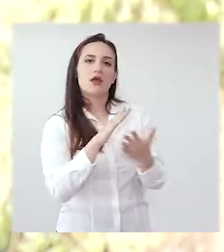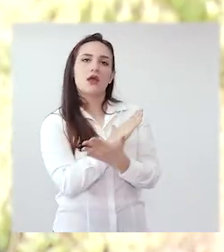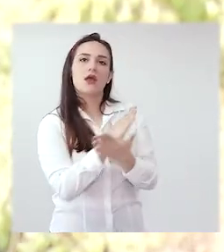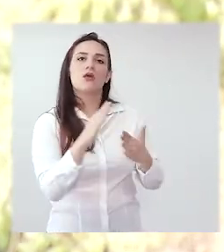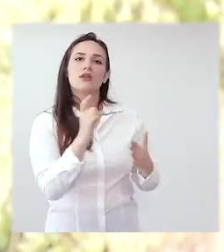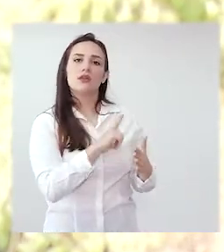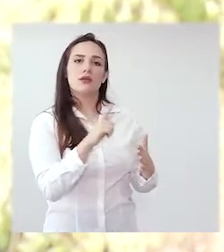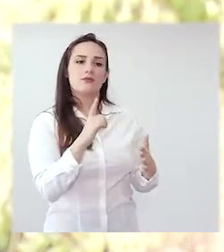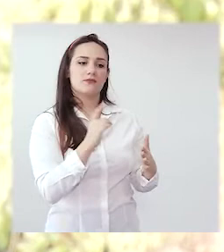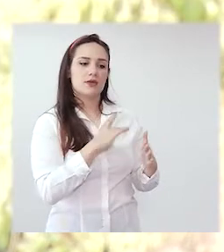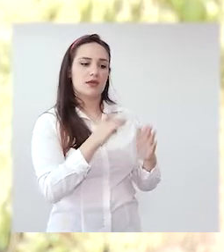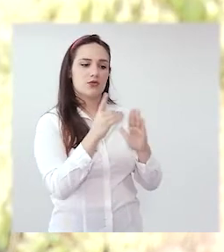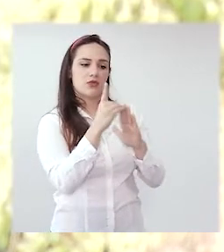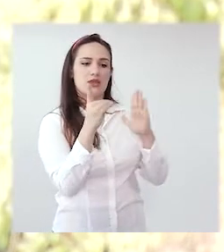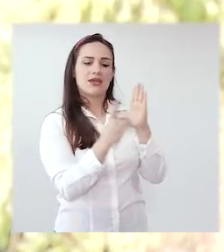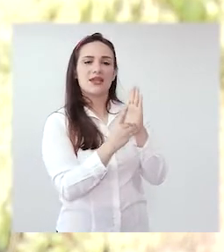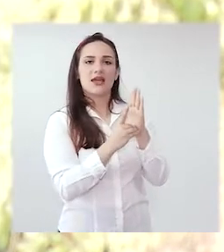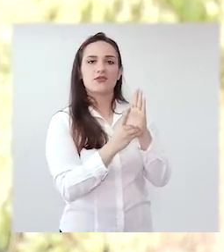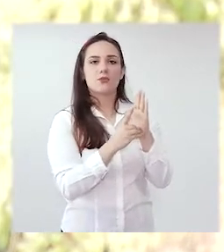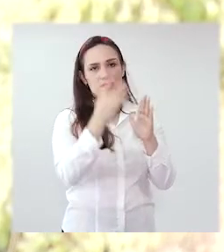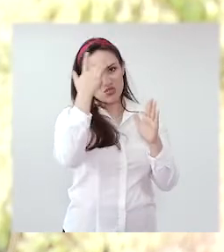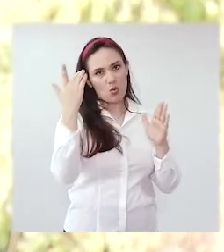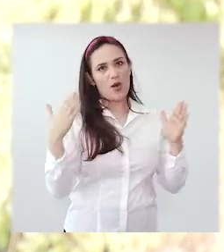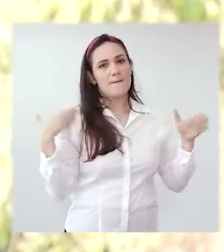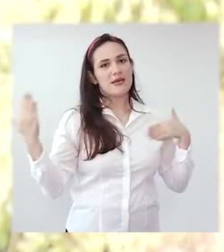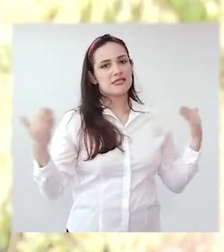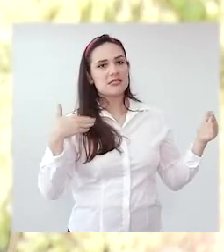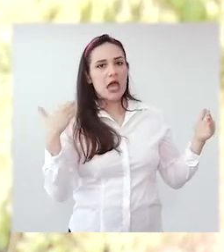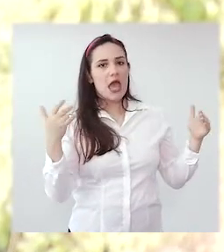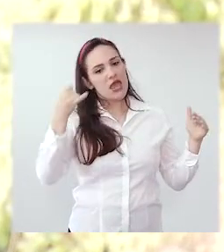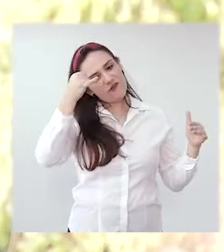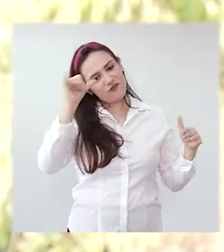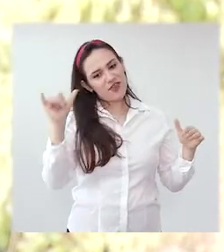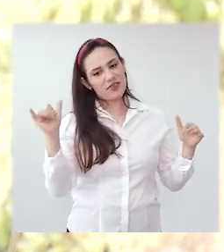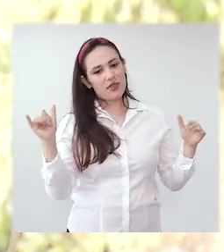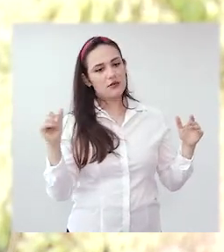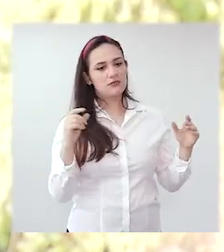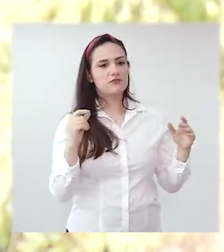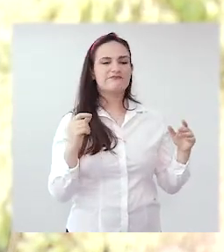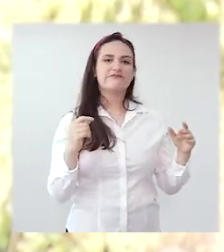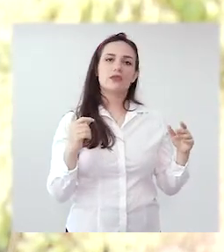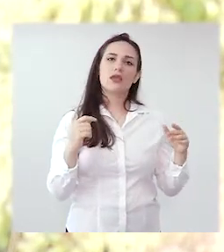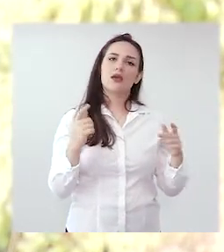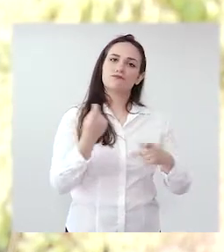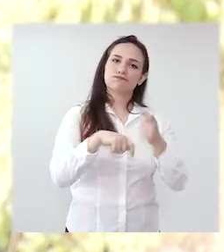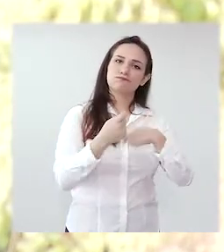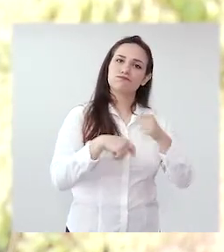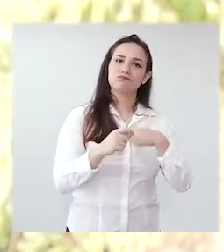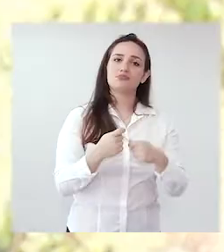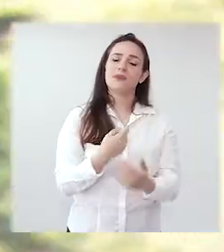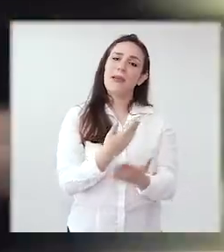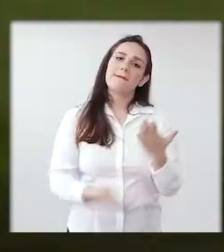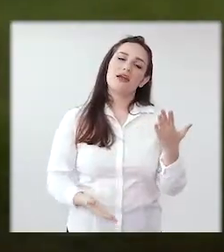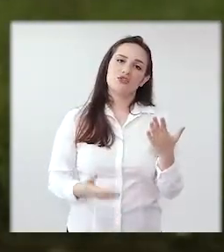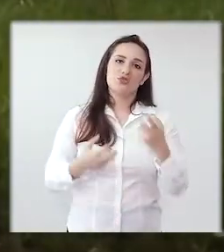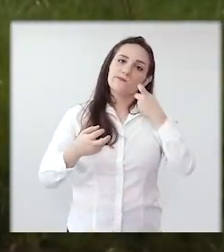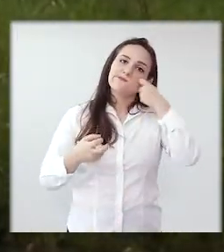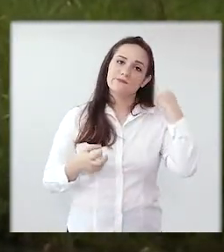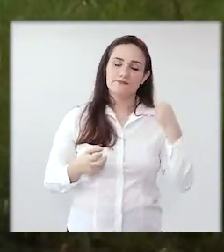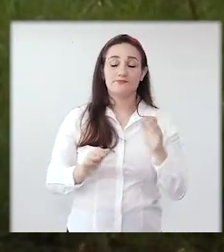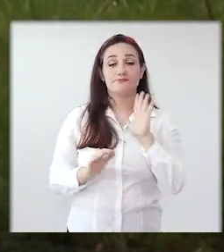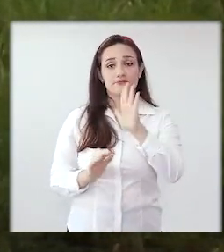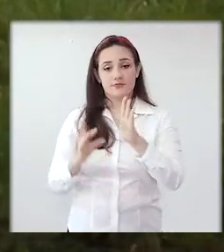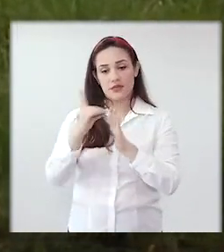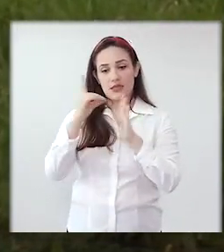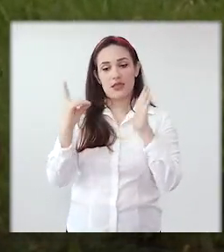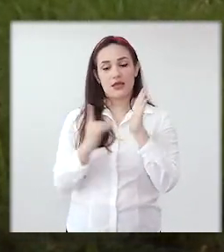decreto afaste turistas e pescadores profissionais, afetando a sobrevivência de quem depende dos rios. Por meio do